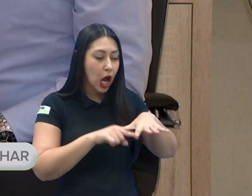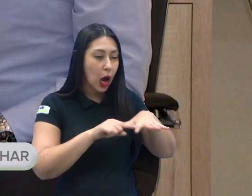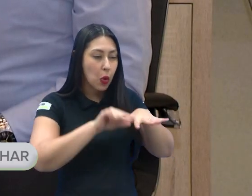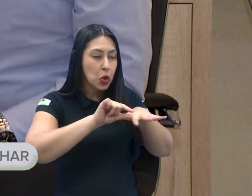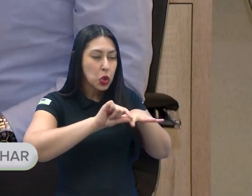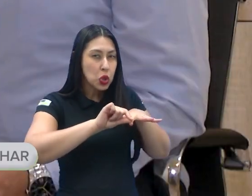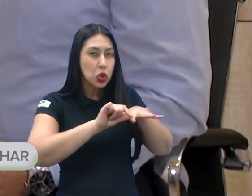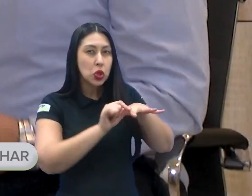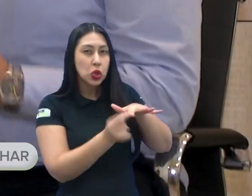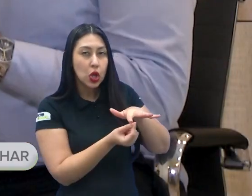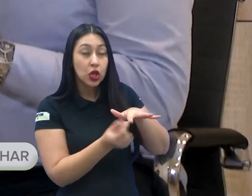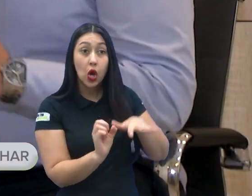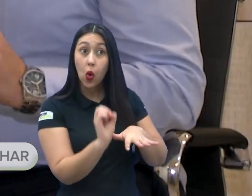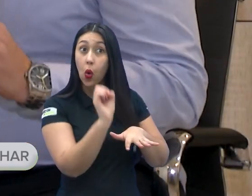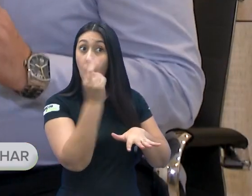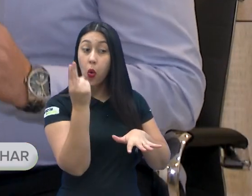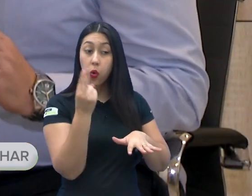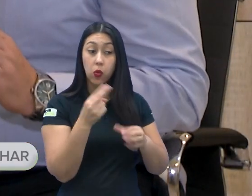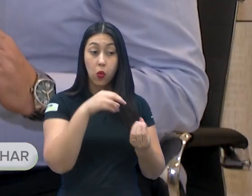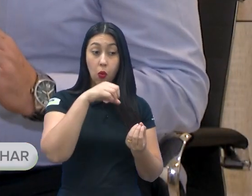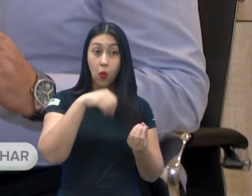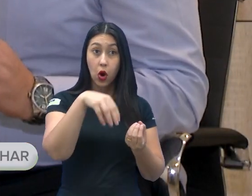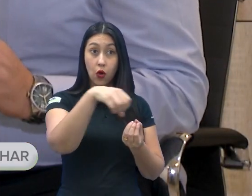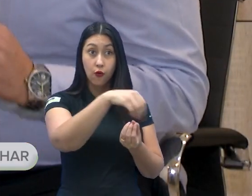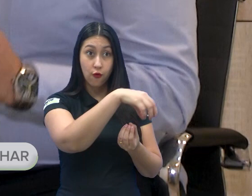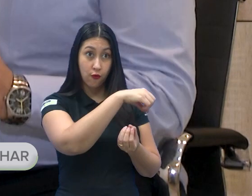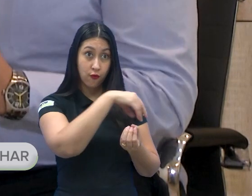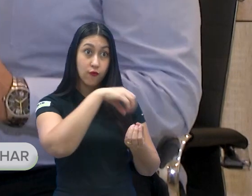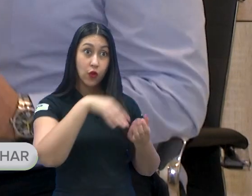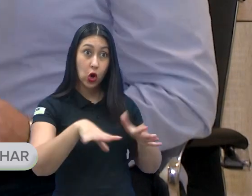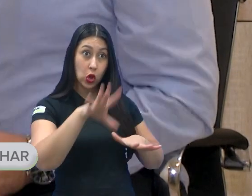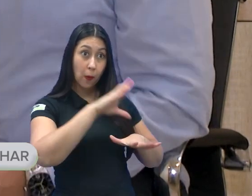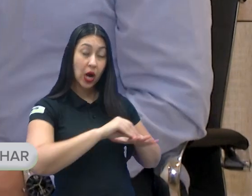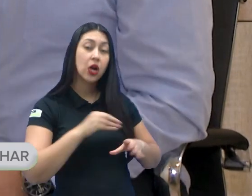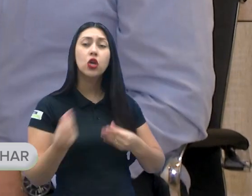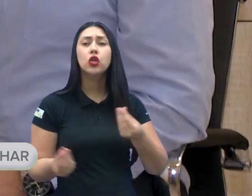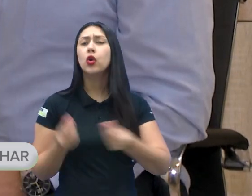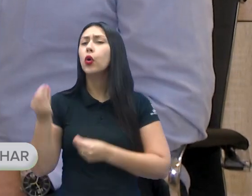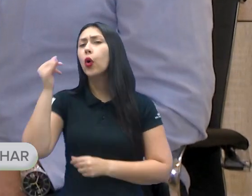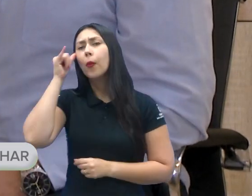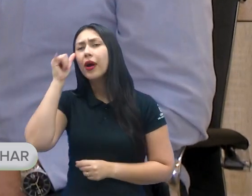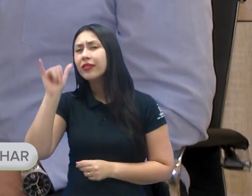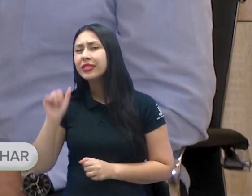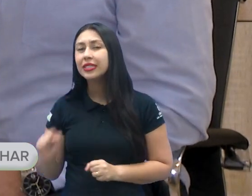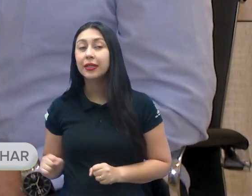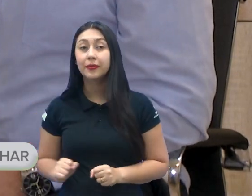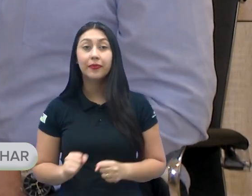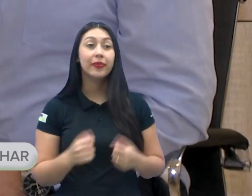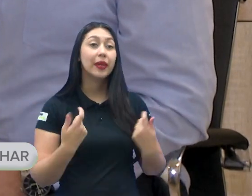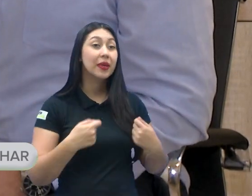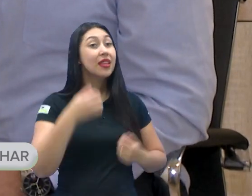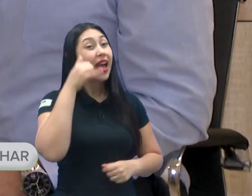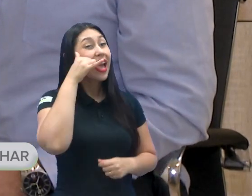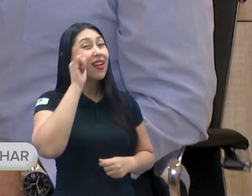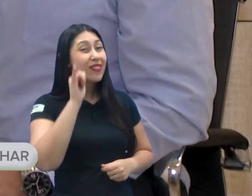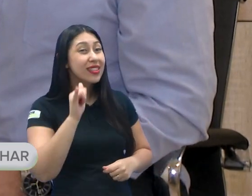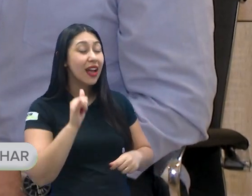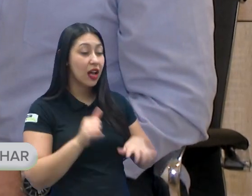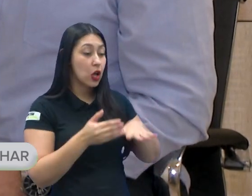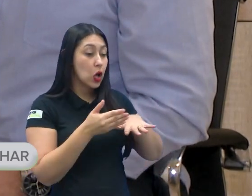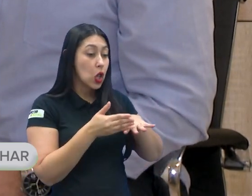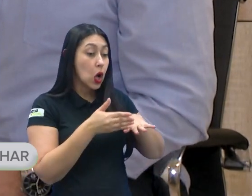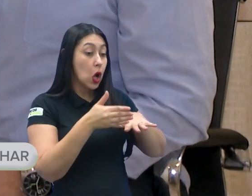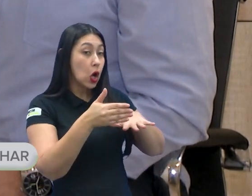com fungos. E para evitar tudo isso, Vanessa, o que fazer? Evitar ficar com as unhas grandes,